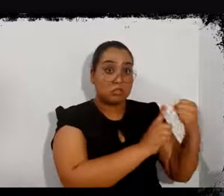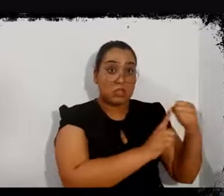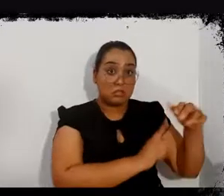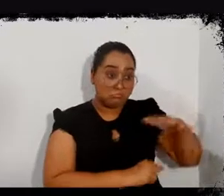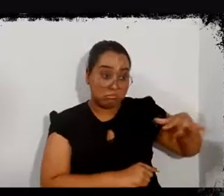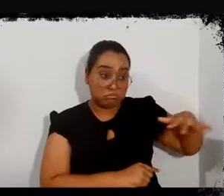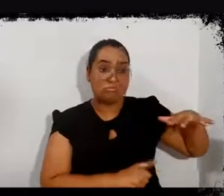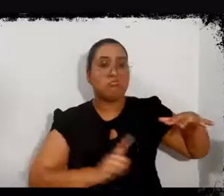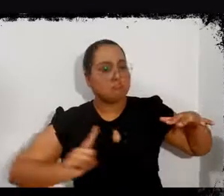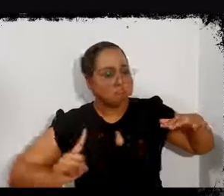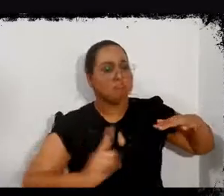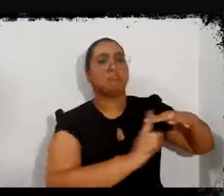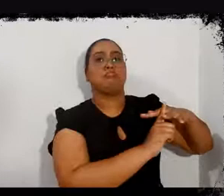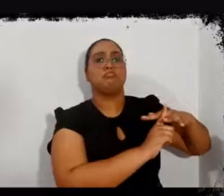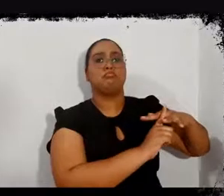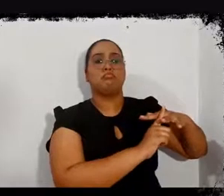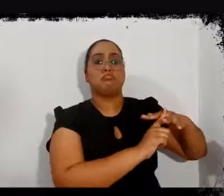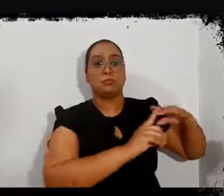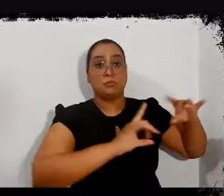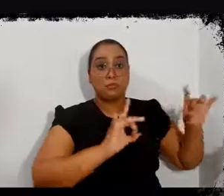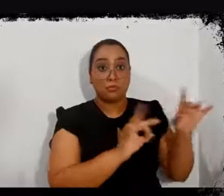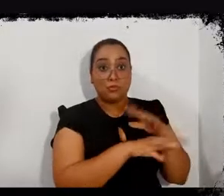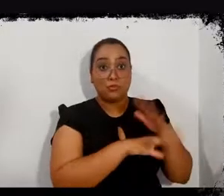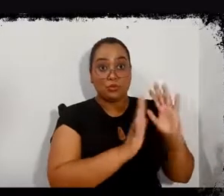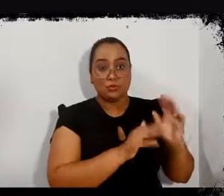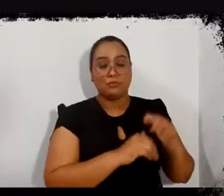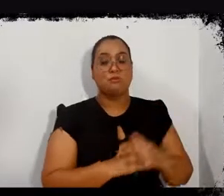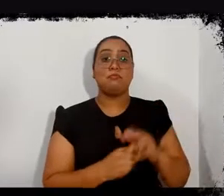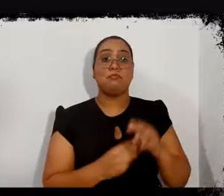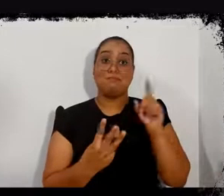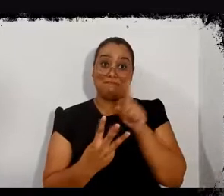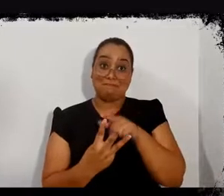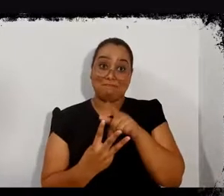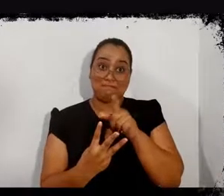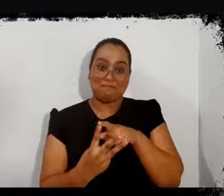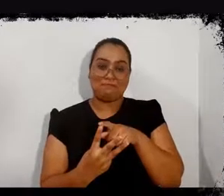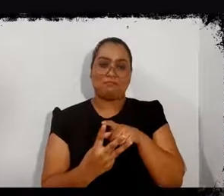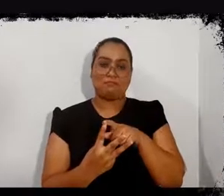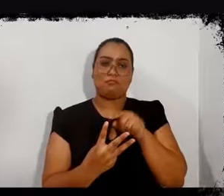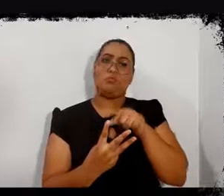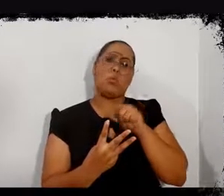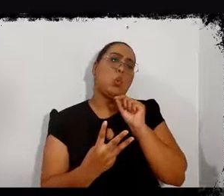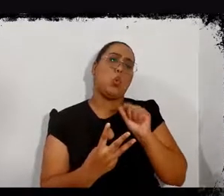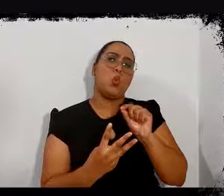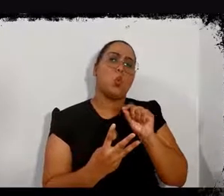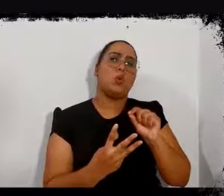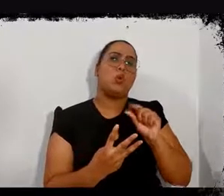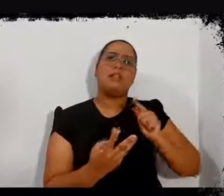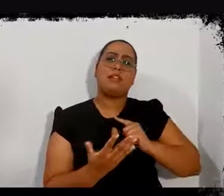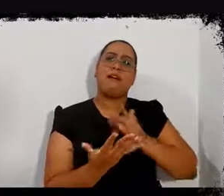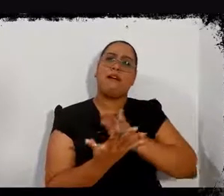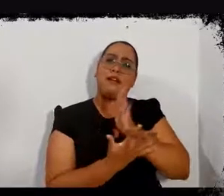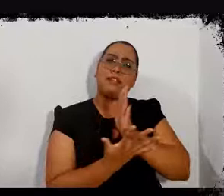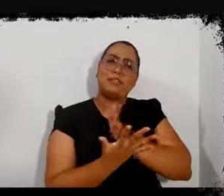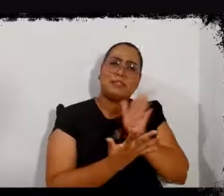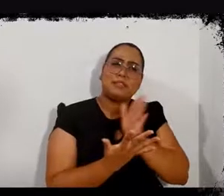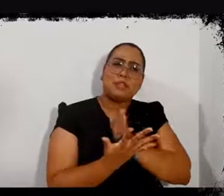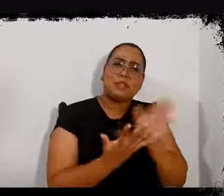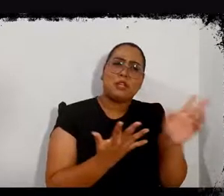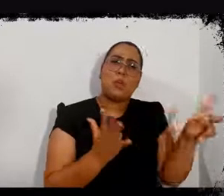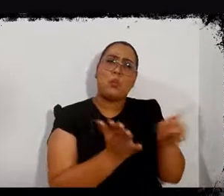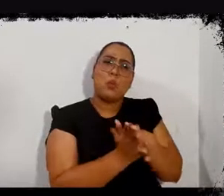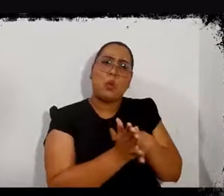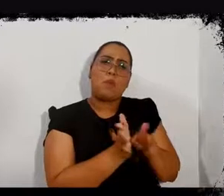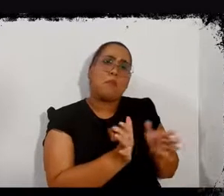poderiam ter sua origem em rituais iniciáticos que preparavam o indivíduo para